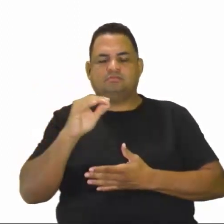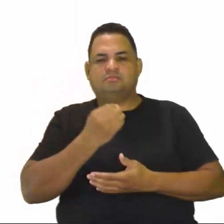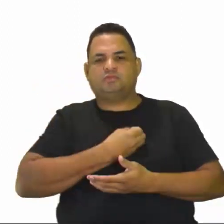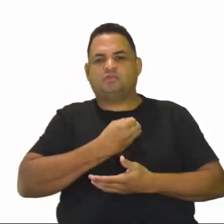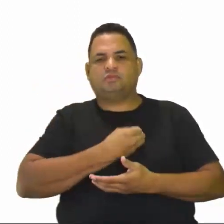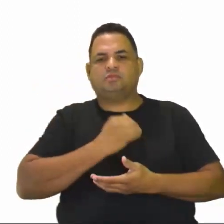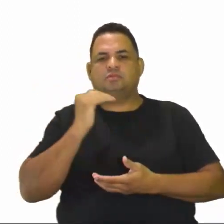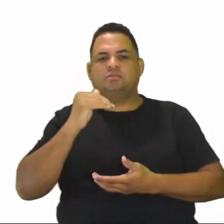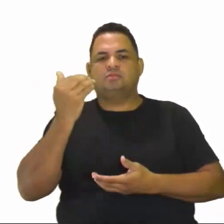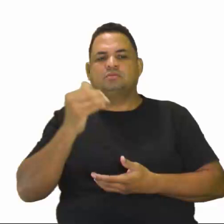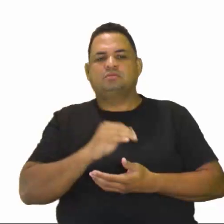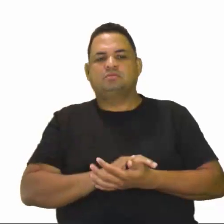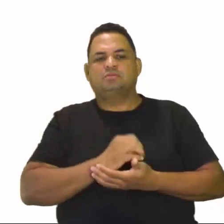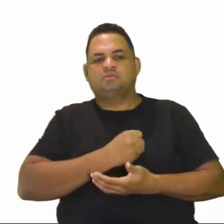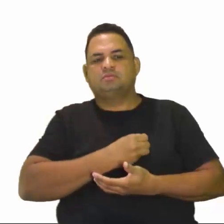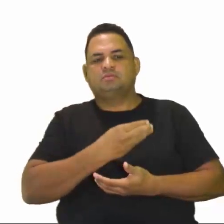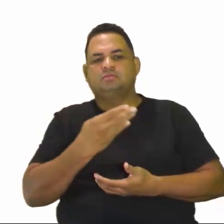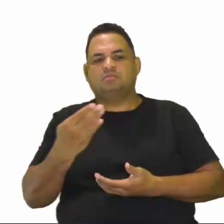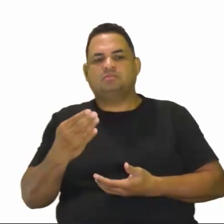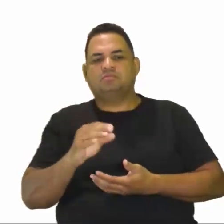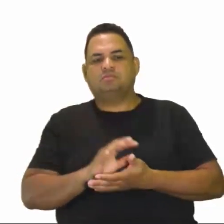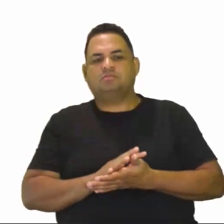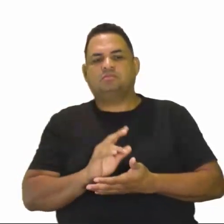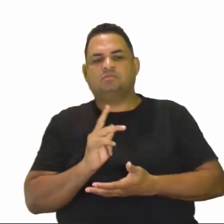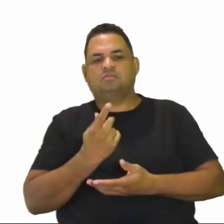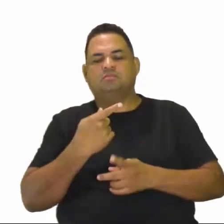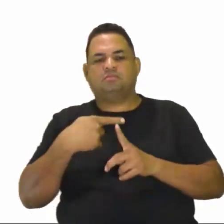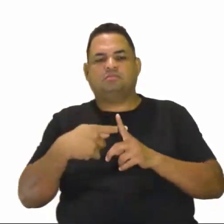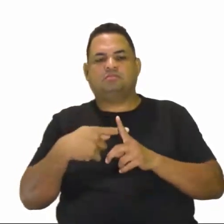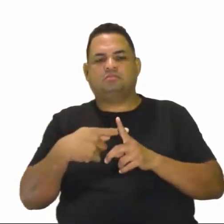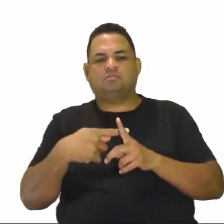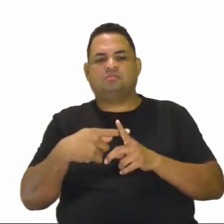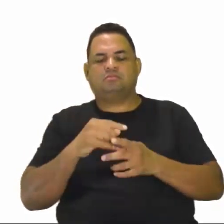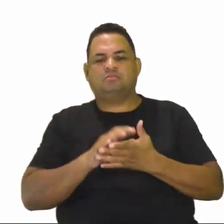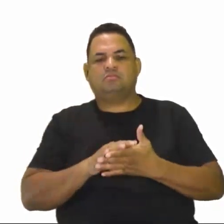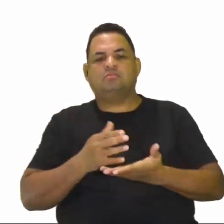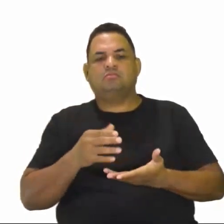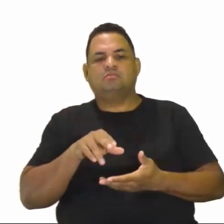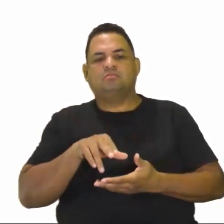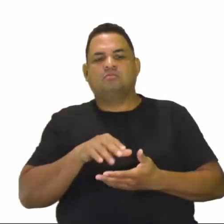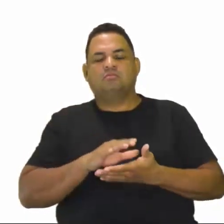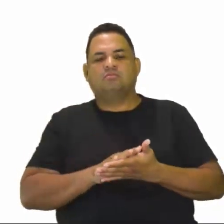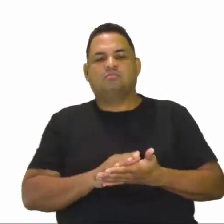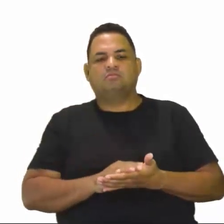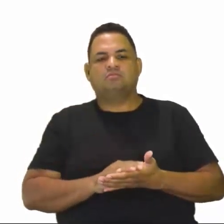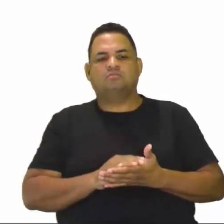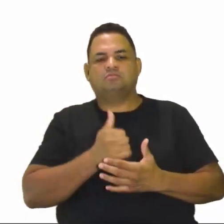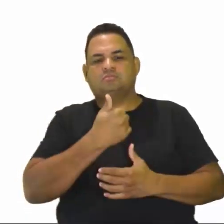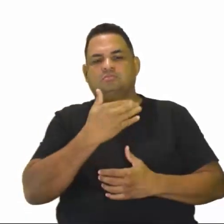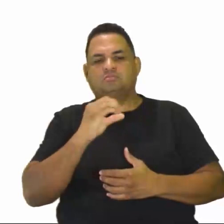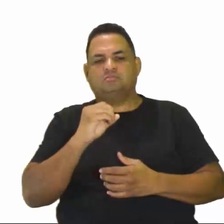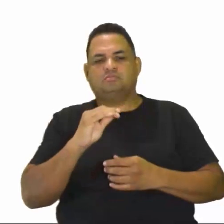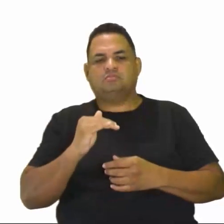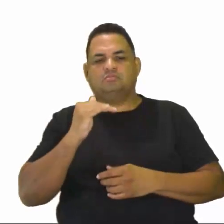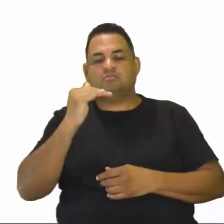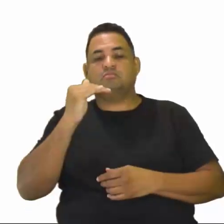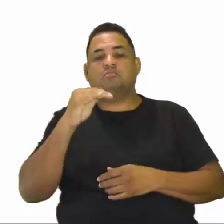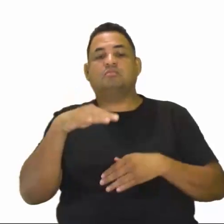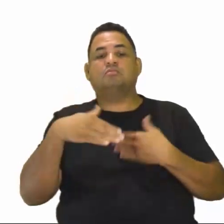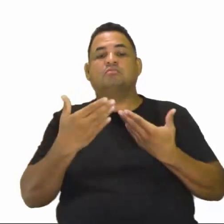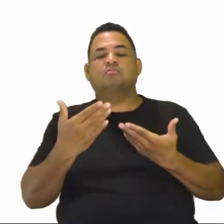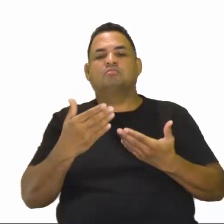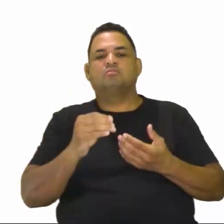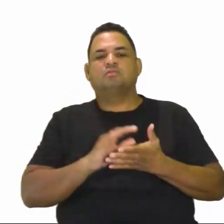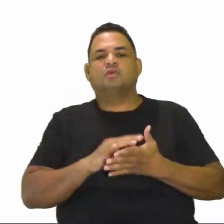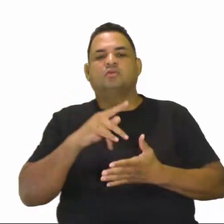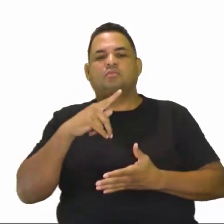vou dizer que a concentração de H+ vai ser igual a 10 elevado a quanto? Qual